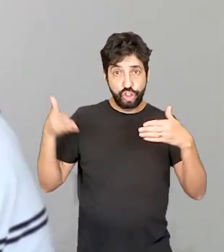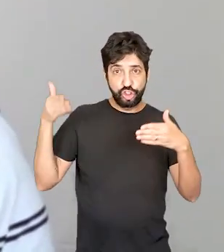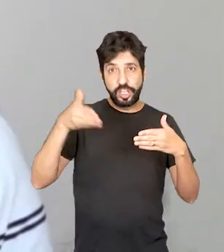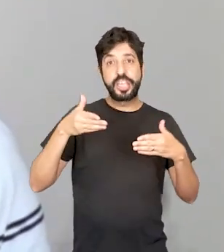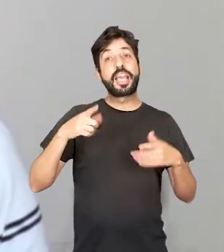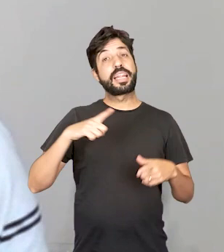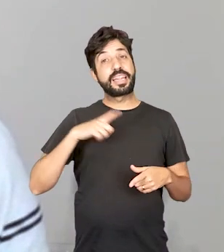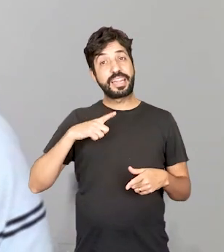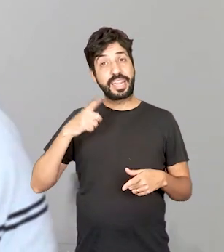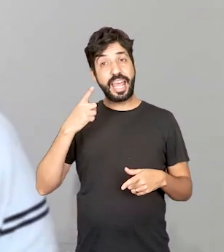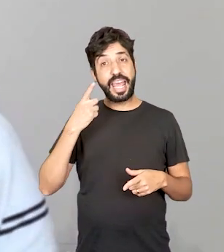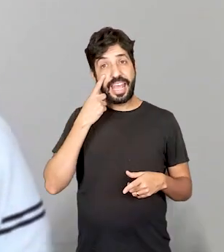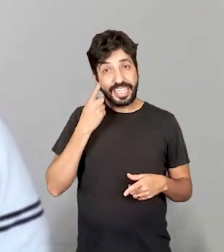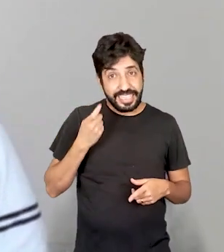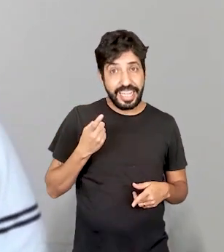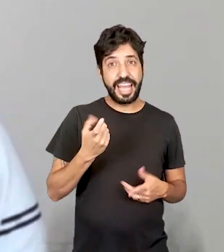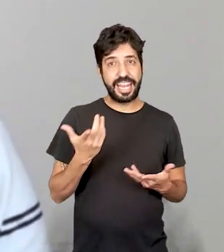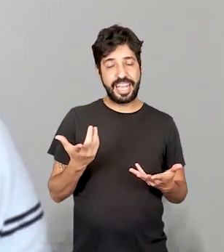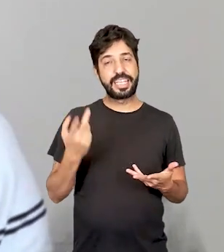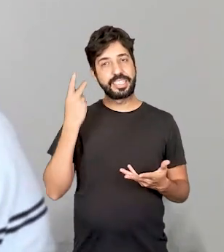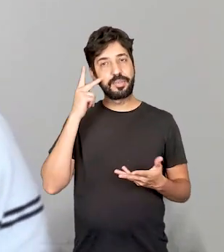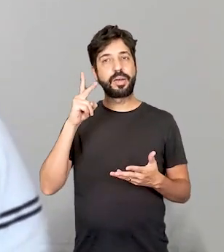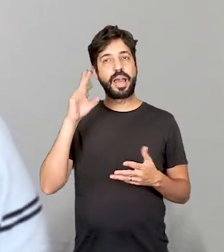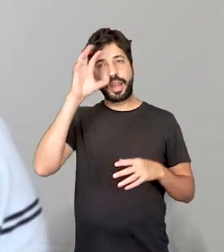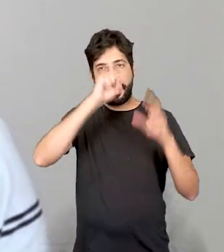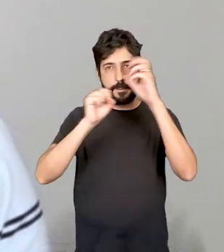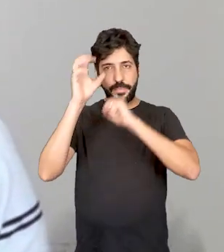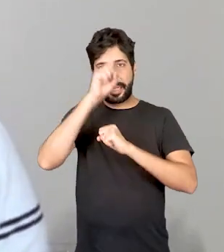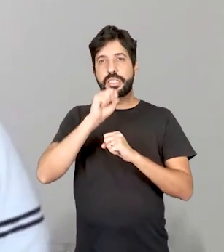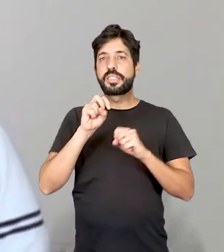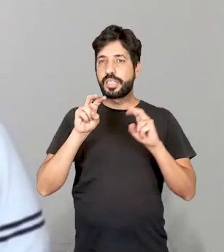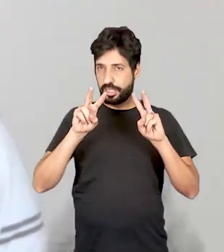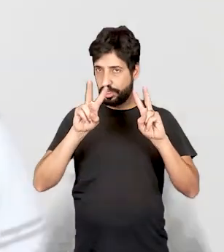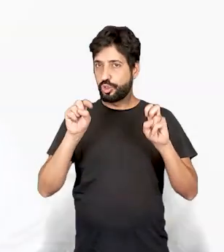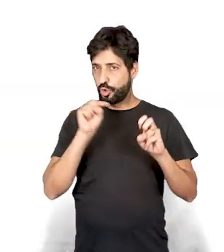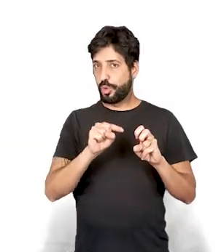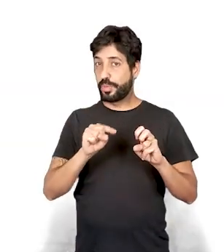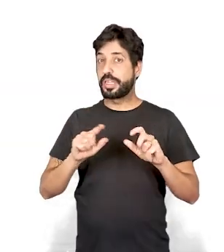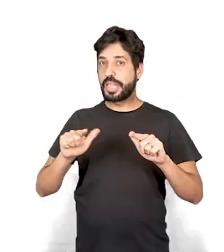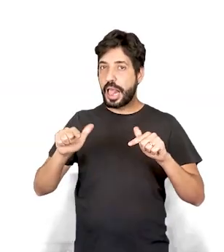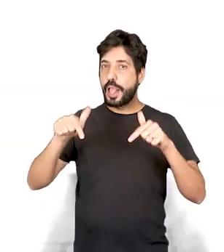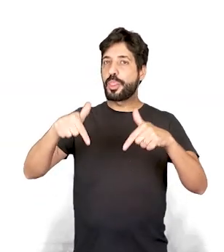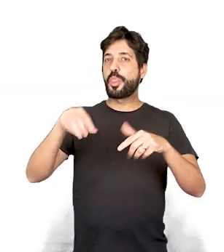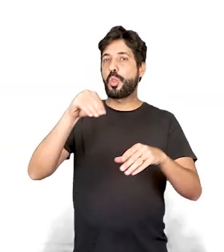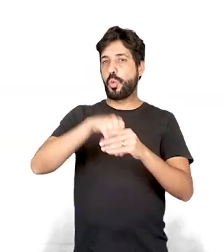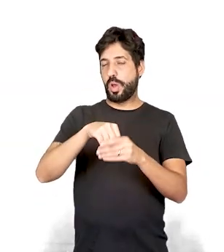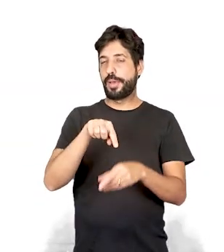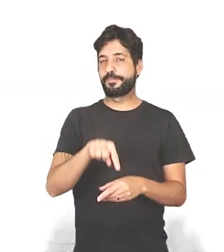que estão interessados em estudar a área e aprender sobre para assim poder atuar.